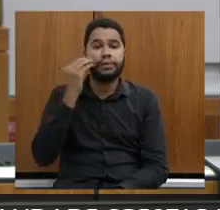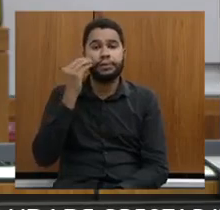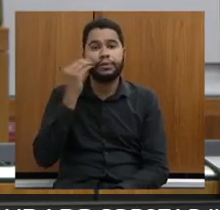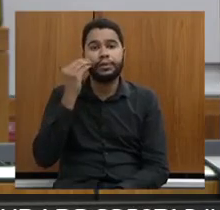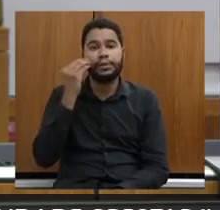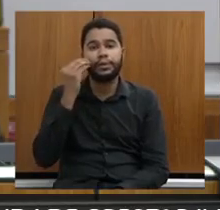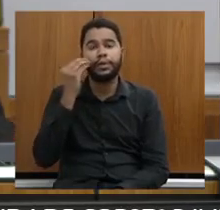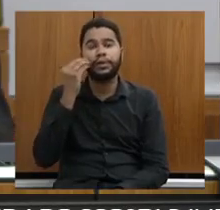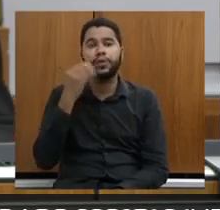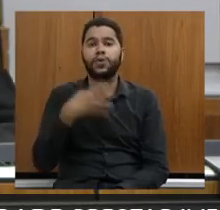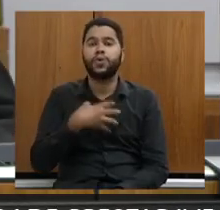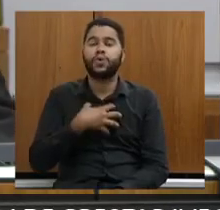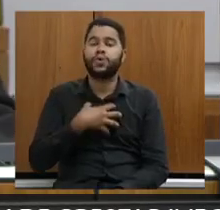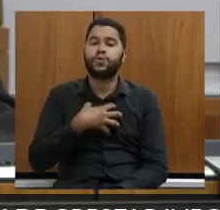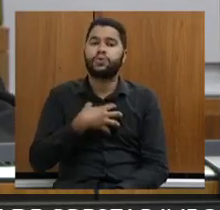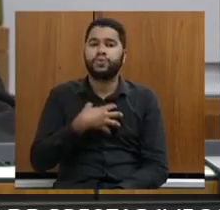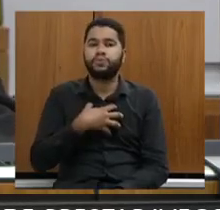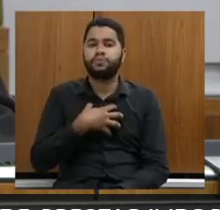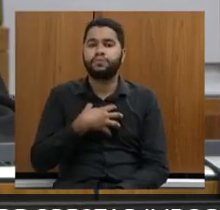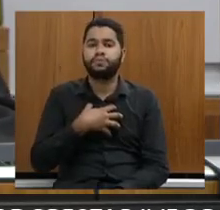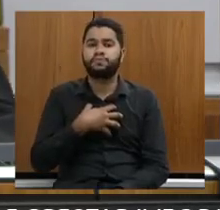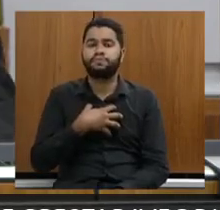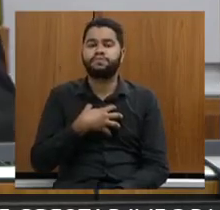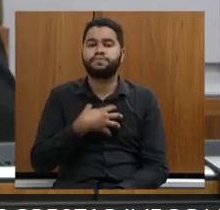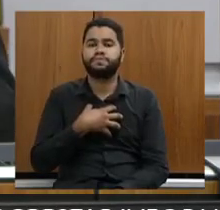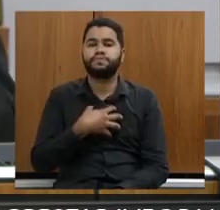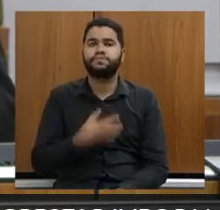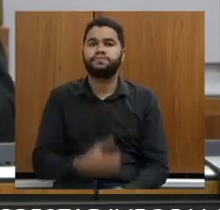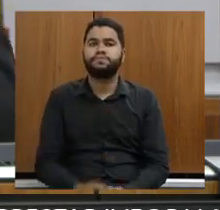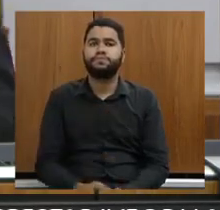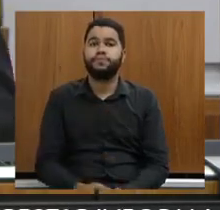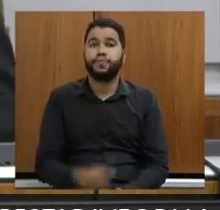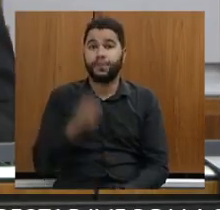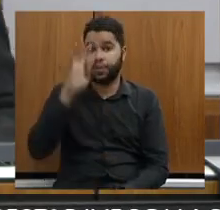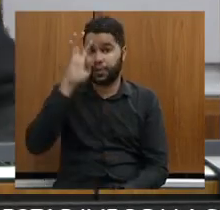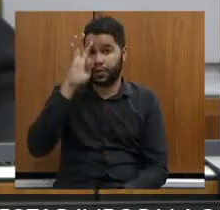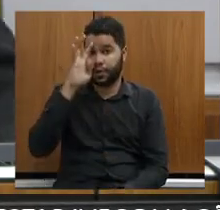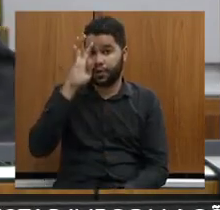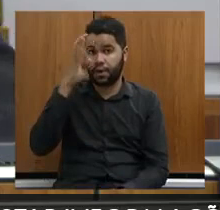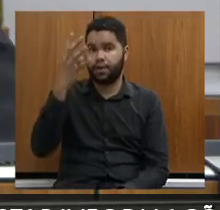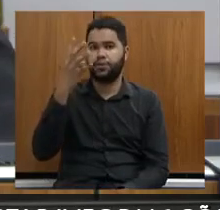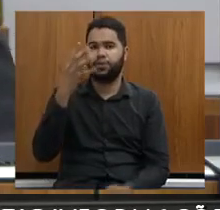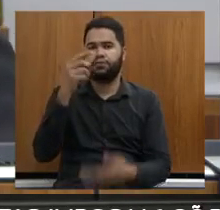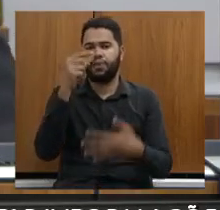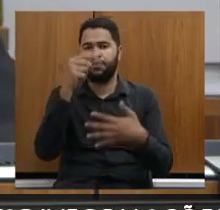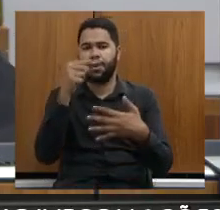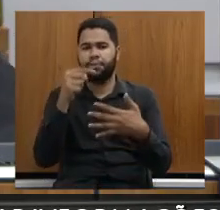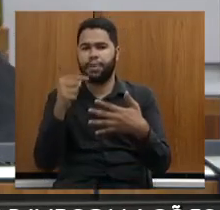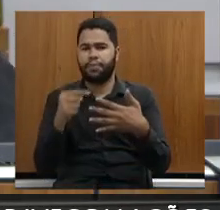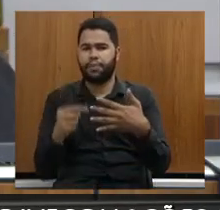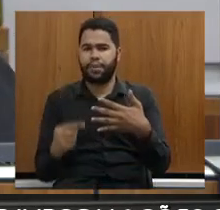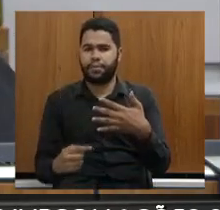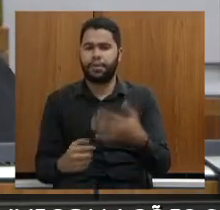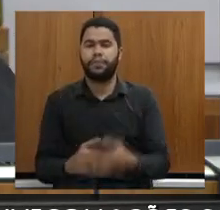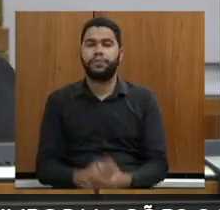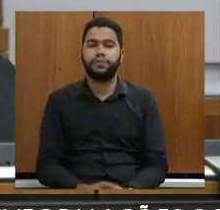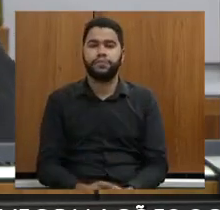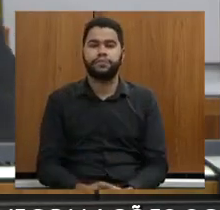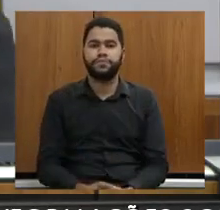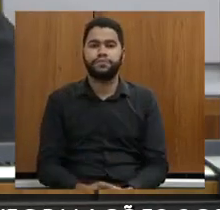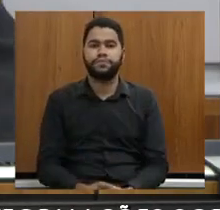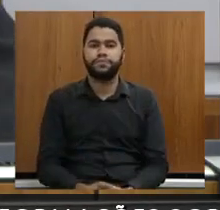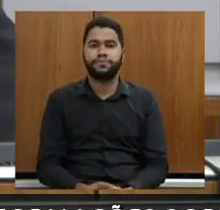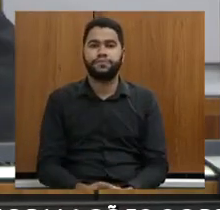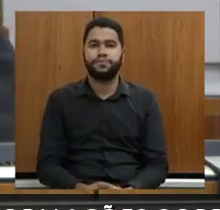nenhuma mamadeira de a resolver essas questões né É